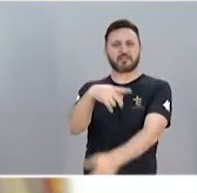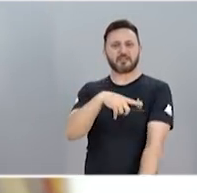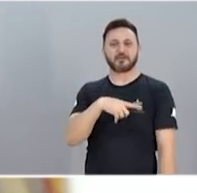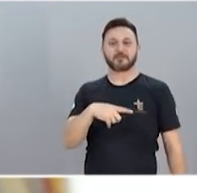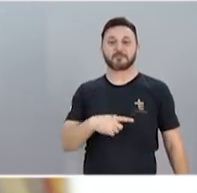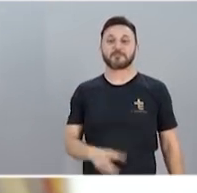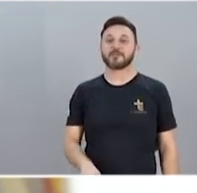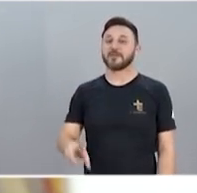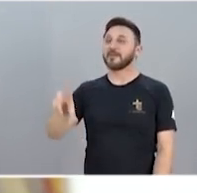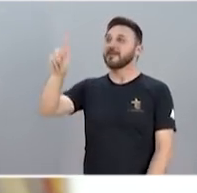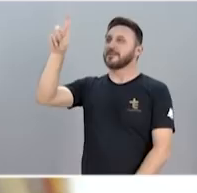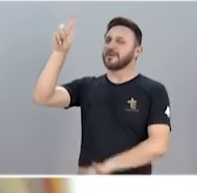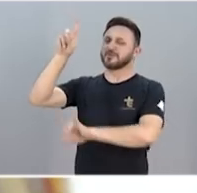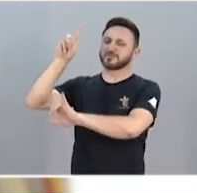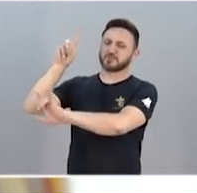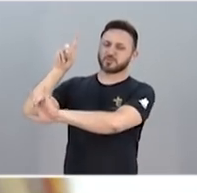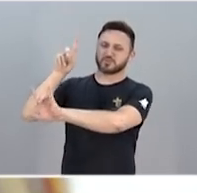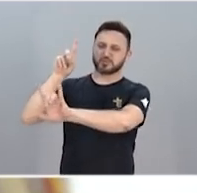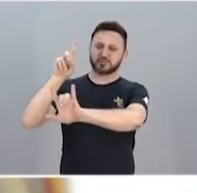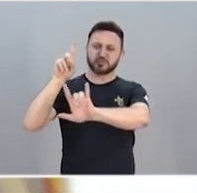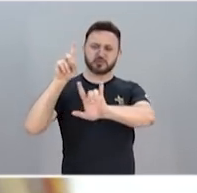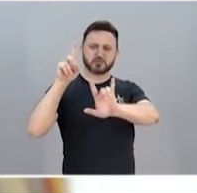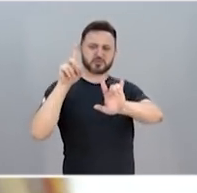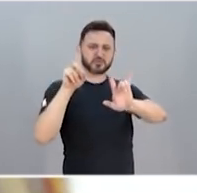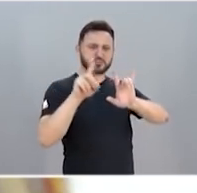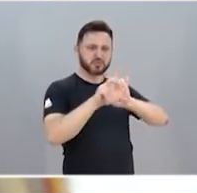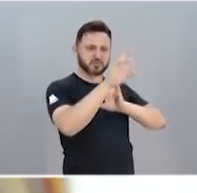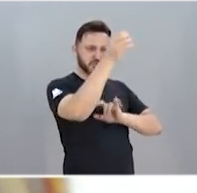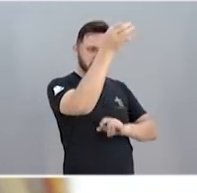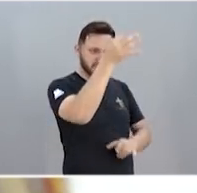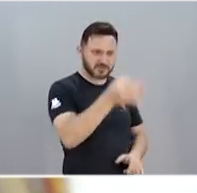Deus ama o direito e a